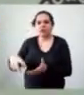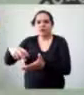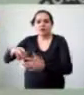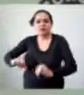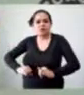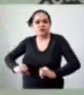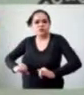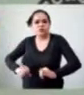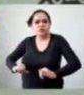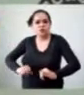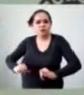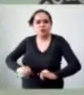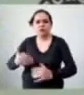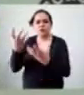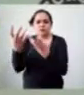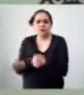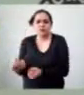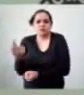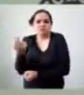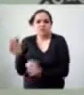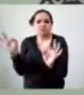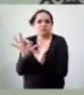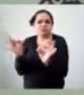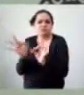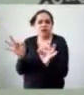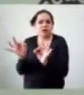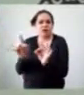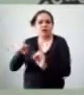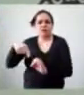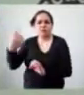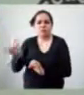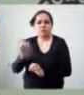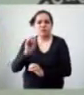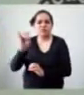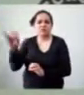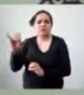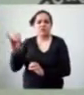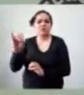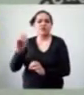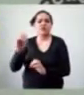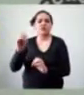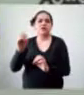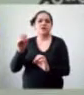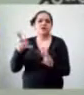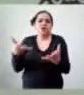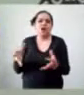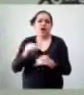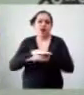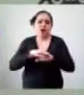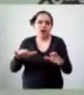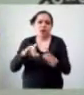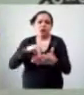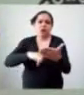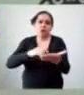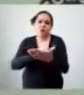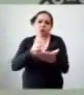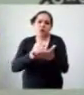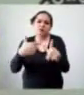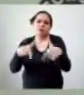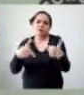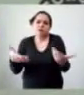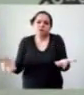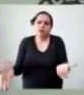ficar mais vulnerável com a possível rescisão do seu contrato após ter